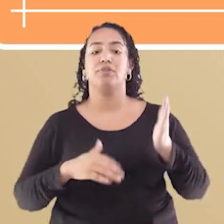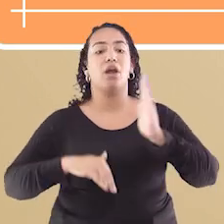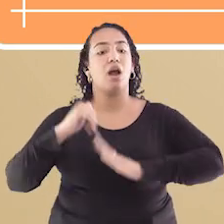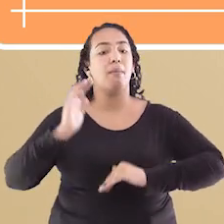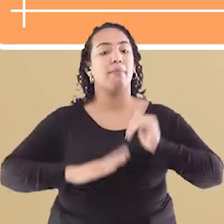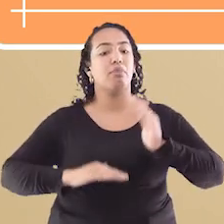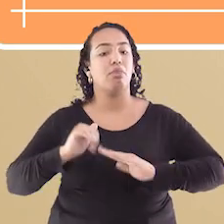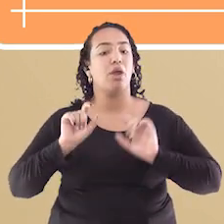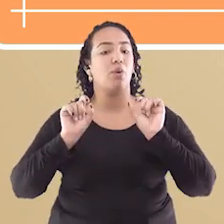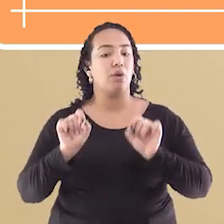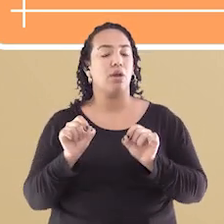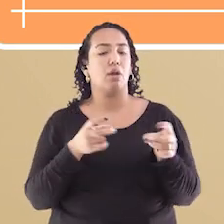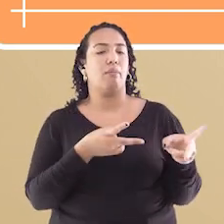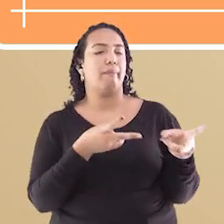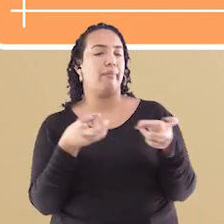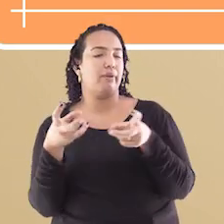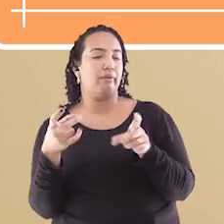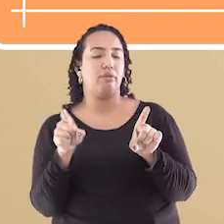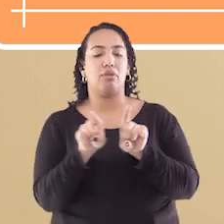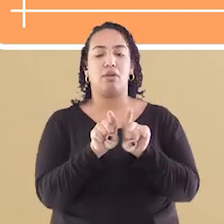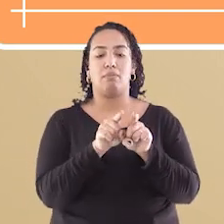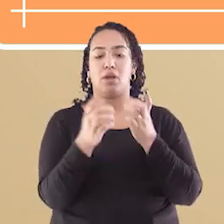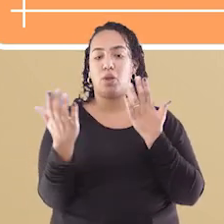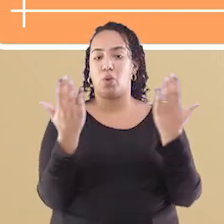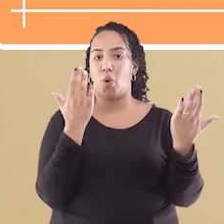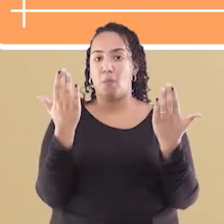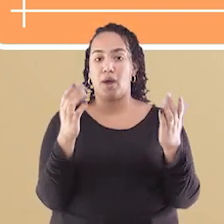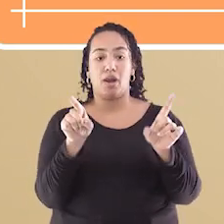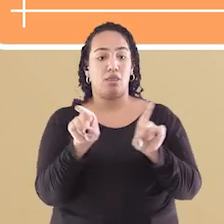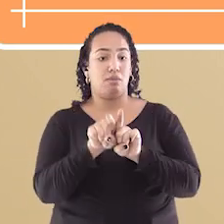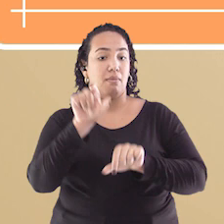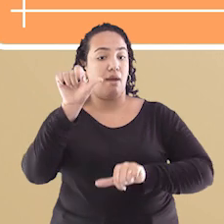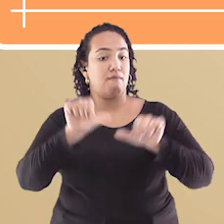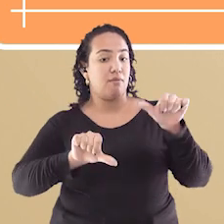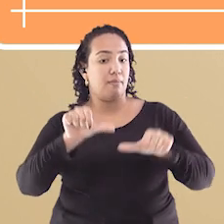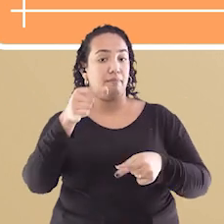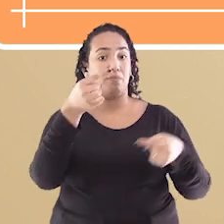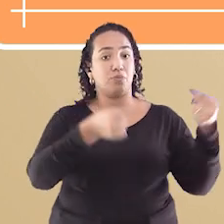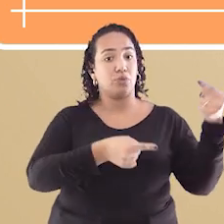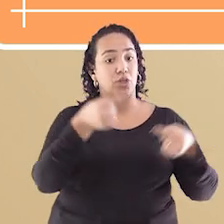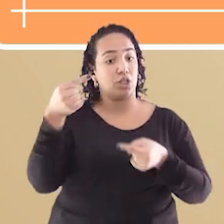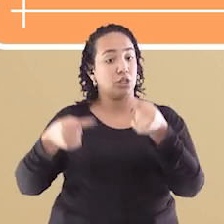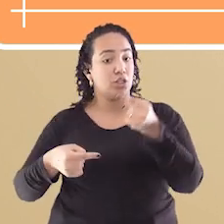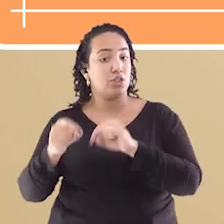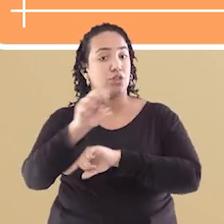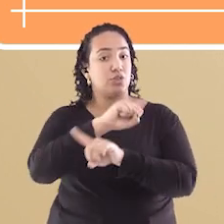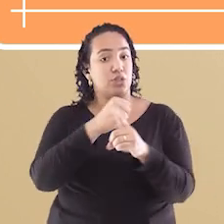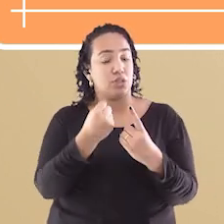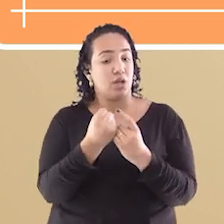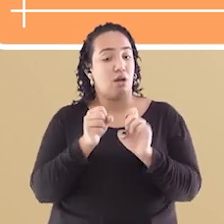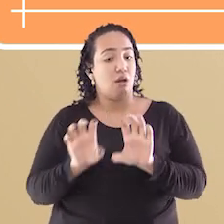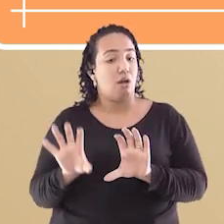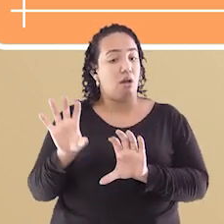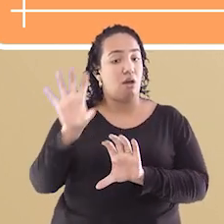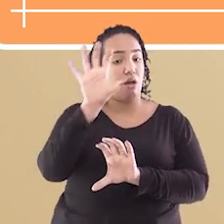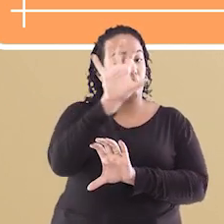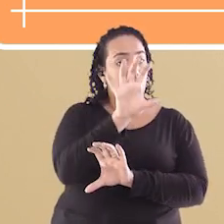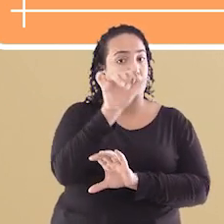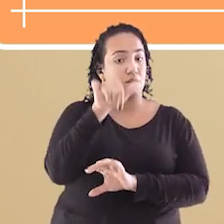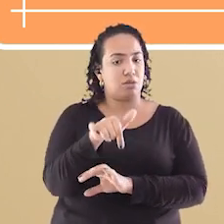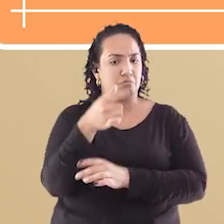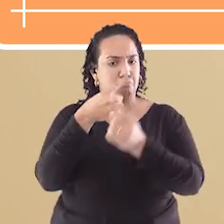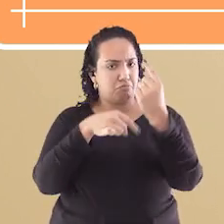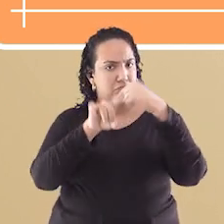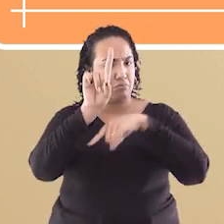vamos trabalhar com a habilidade que identifica, compara e analisa a diversidade política, social e regional